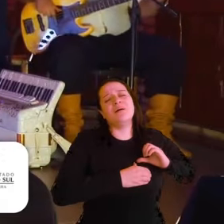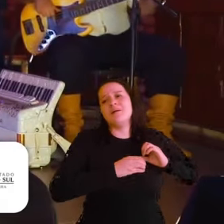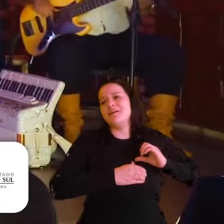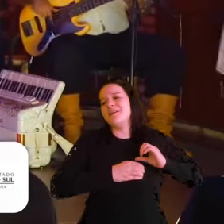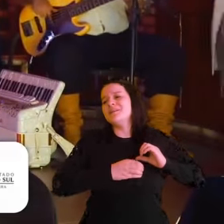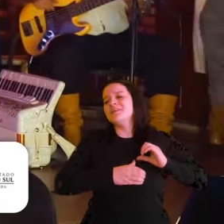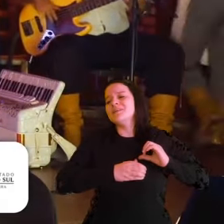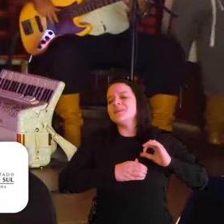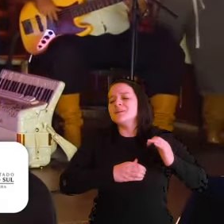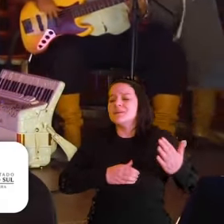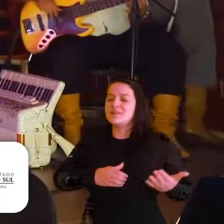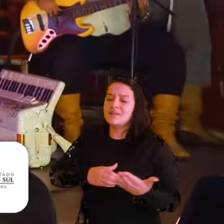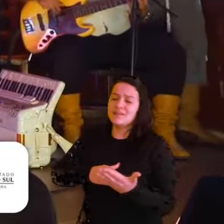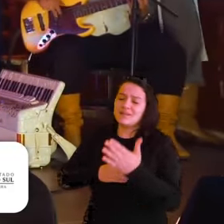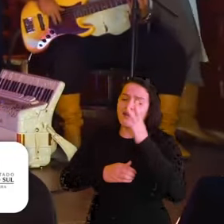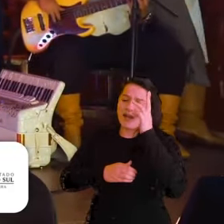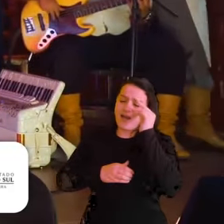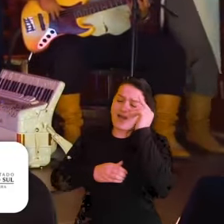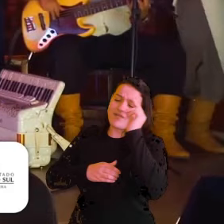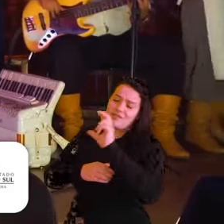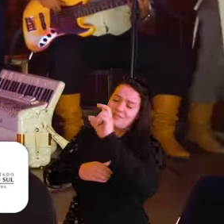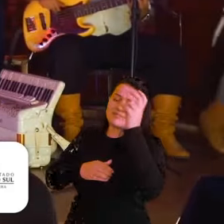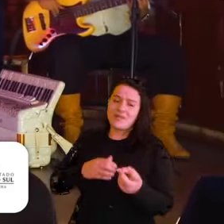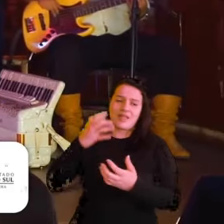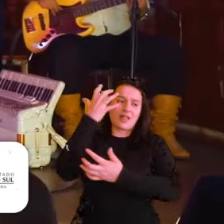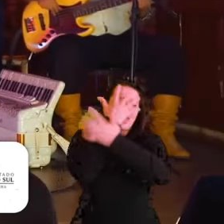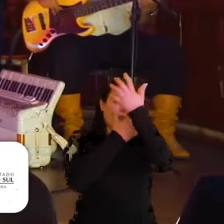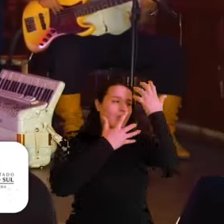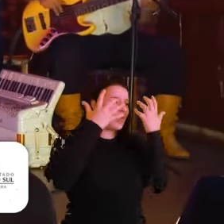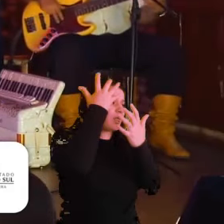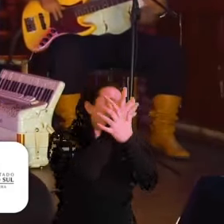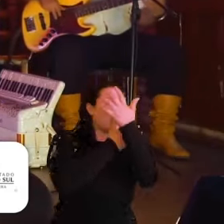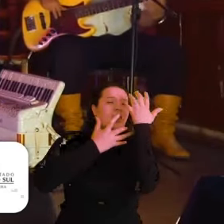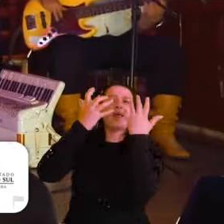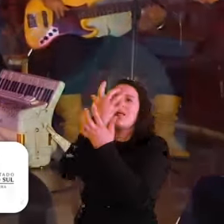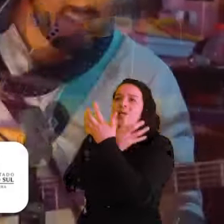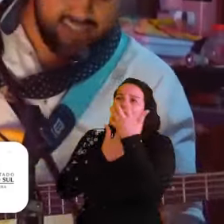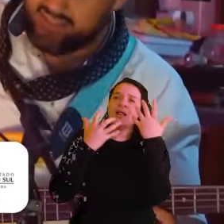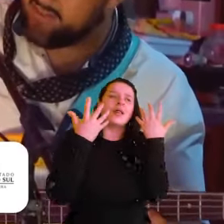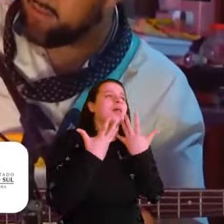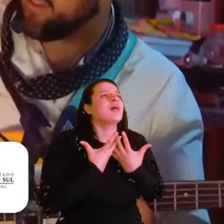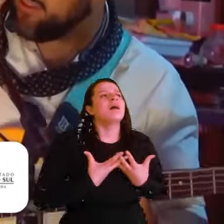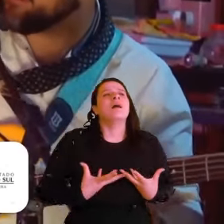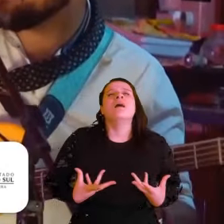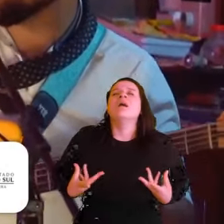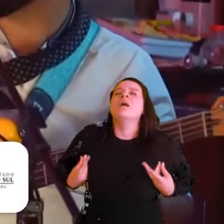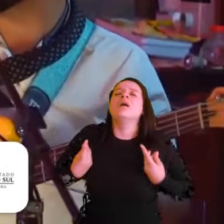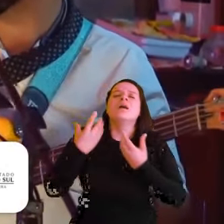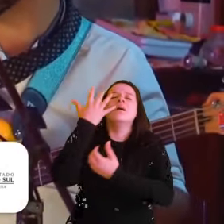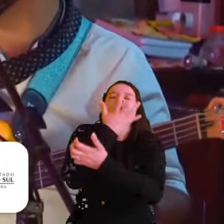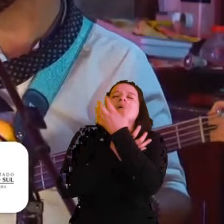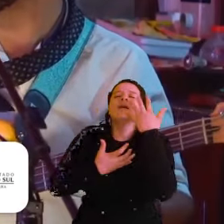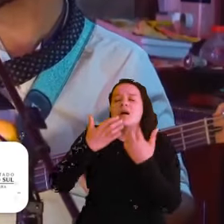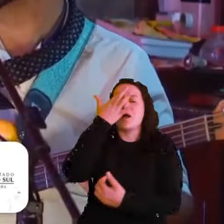mim. Mas quando morre um cavalo, desaba o mundo da gente. Mas quando morre o cavalo,